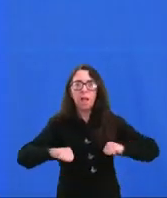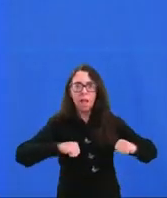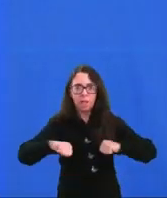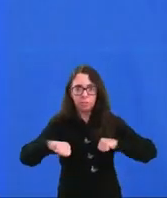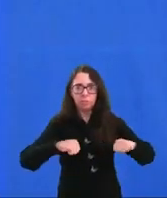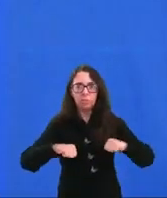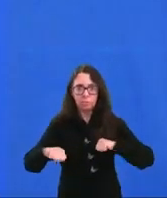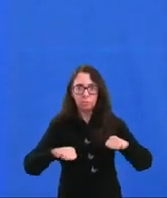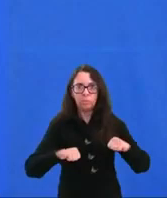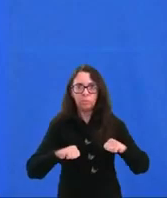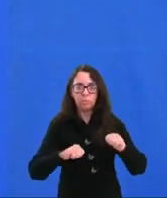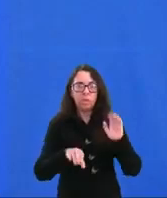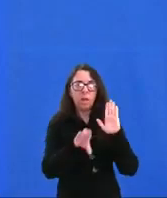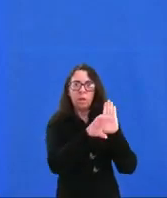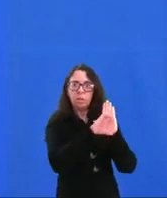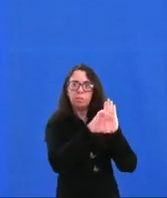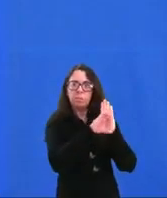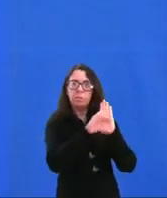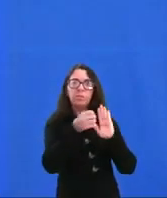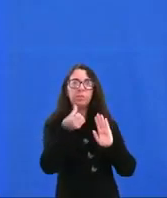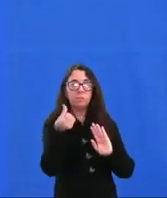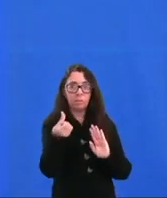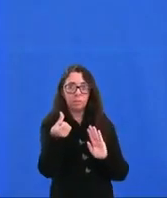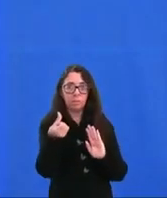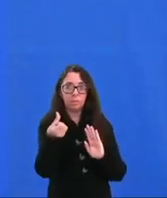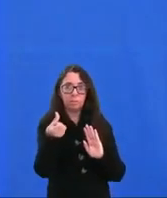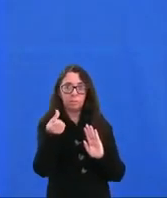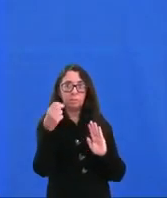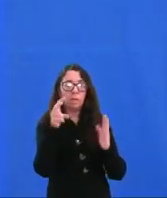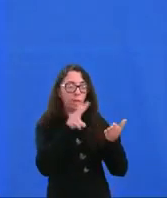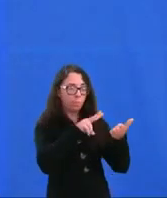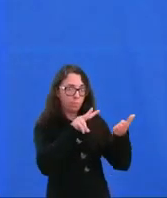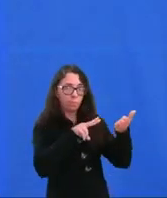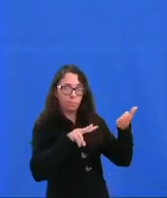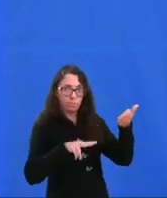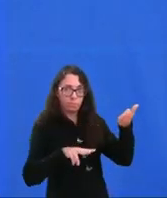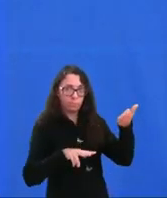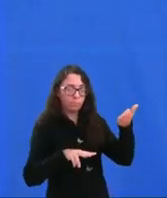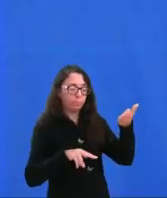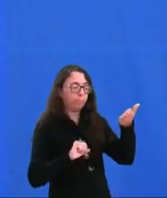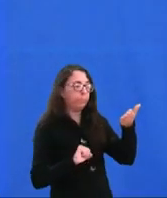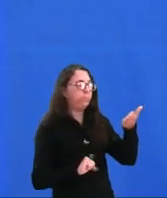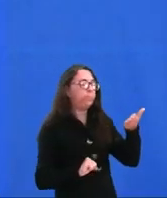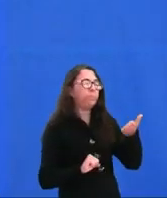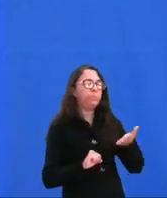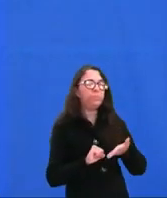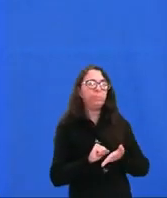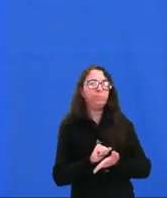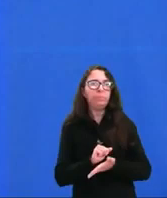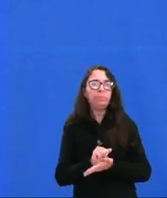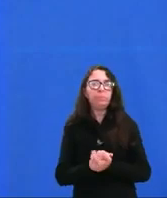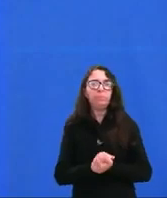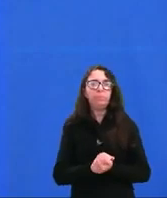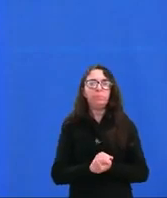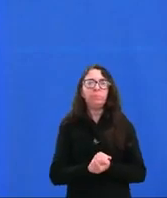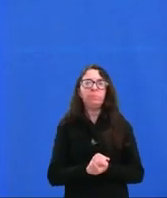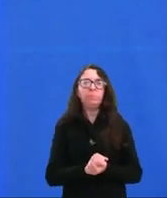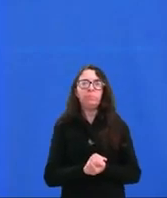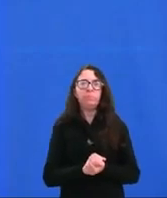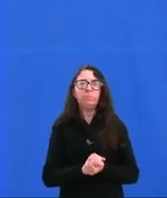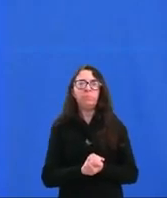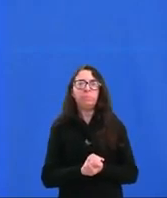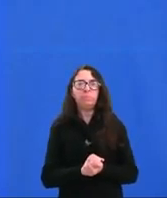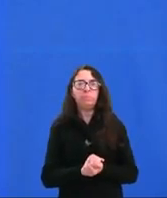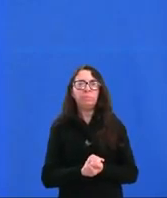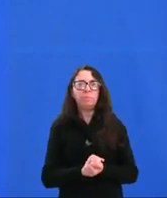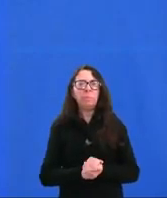Vamos compartilhar da palavra aqui com os irmãos. Amados, ora, naqueles